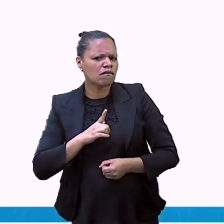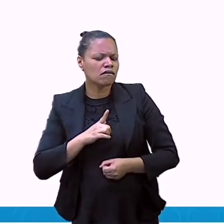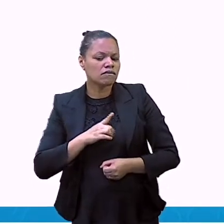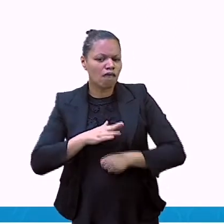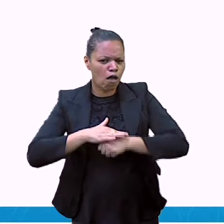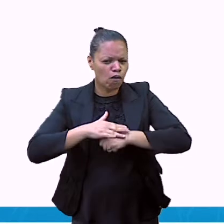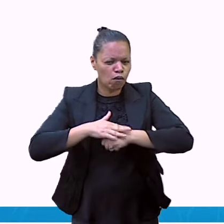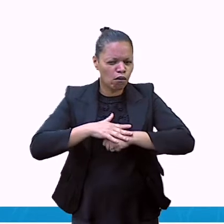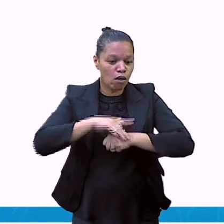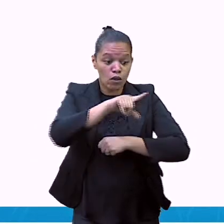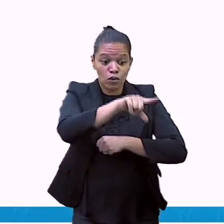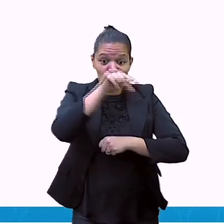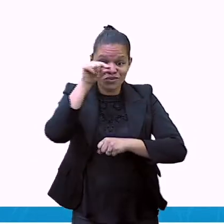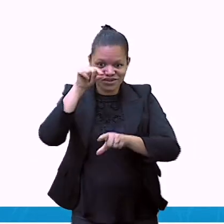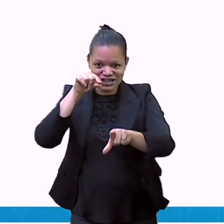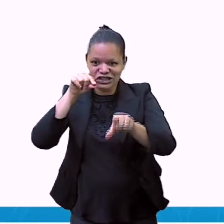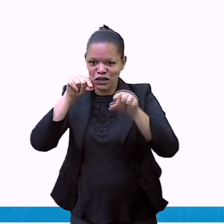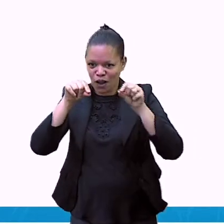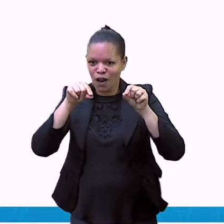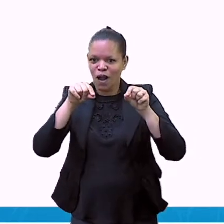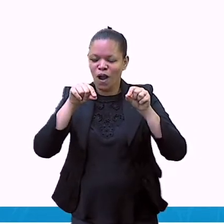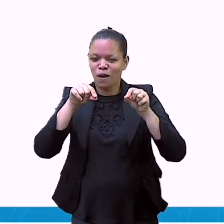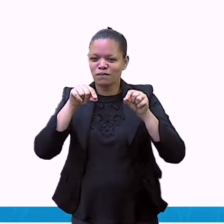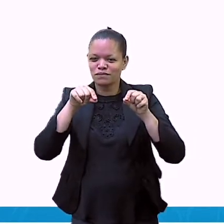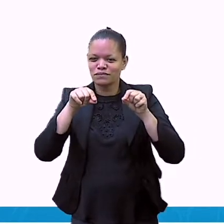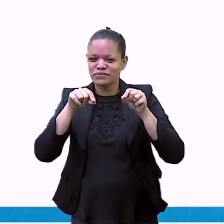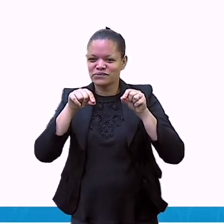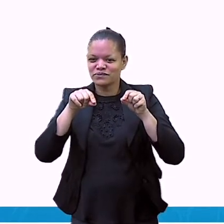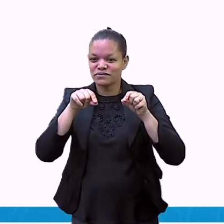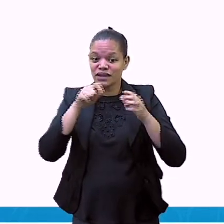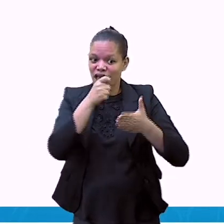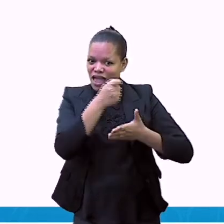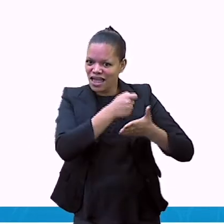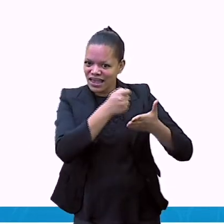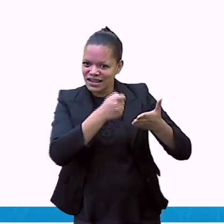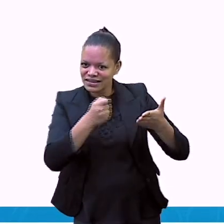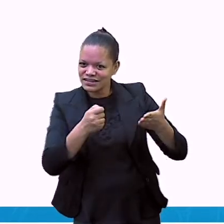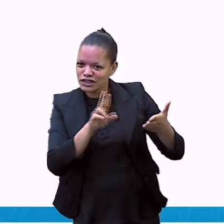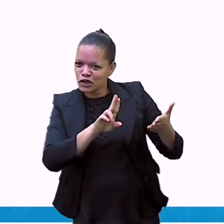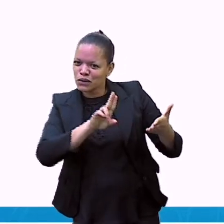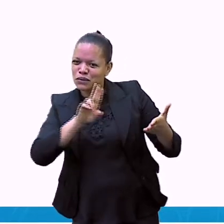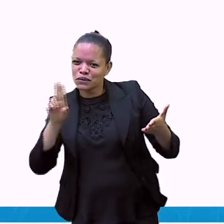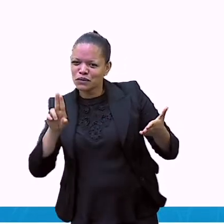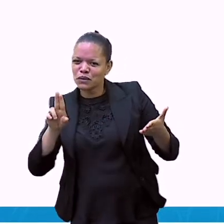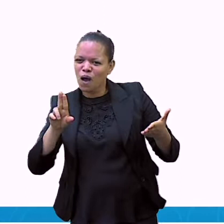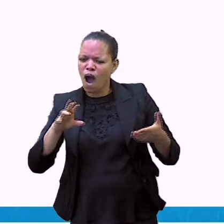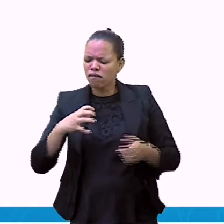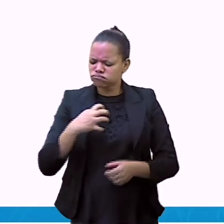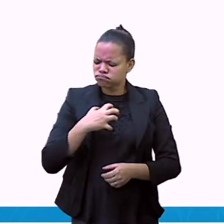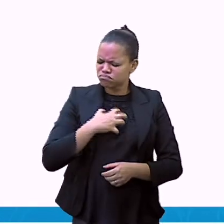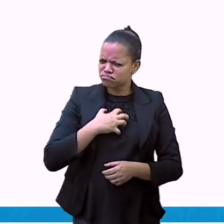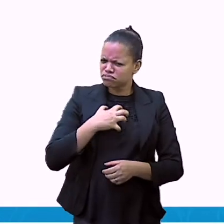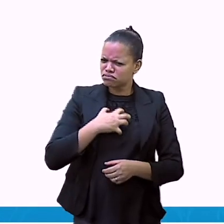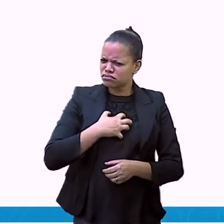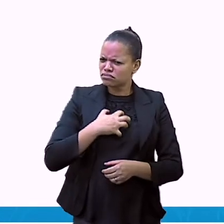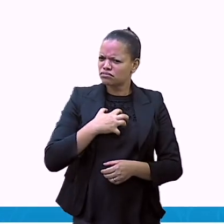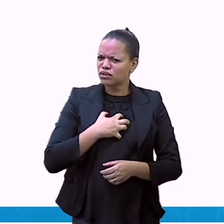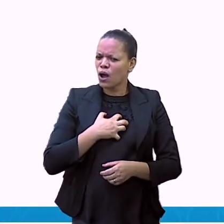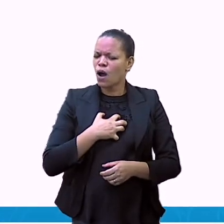o nome da doença e quais são os sintomas observados, como se